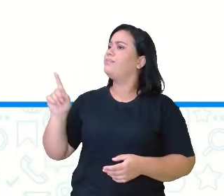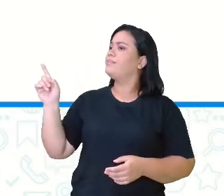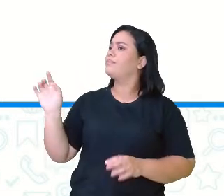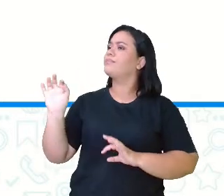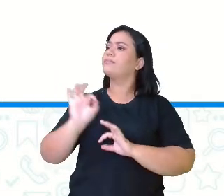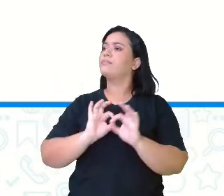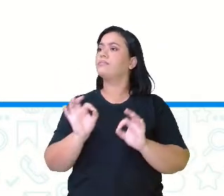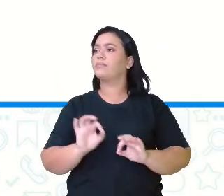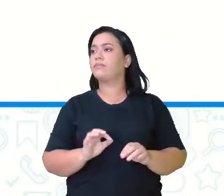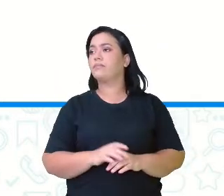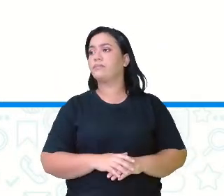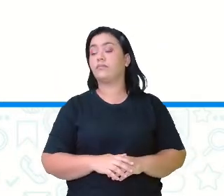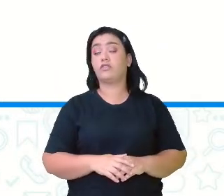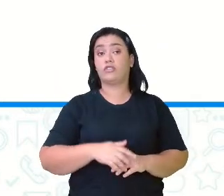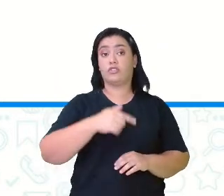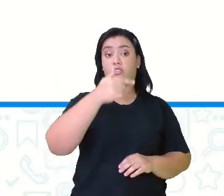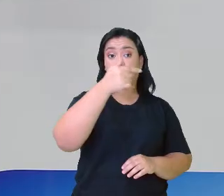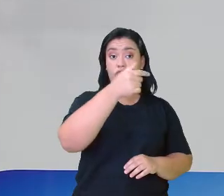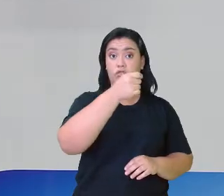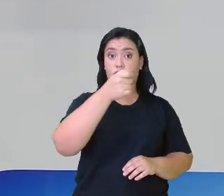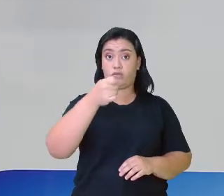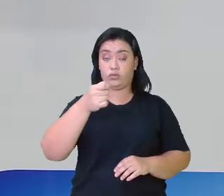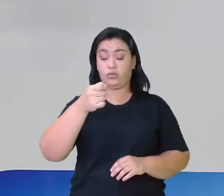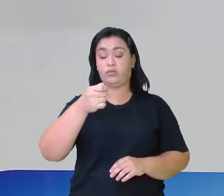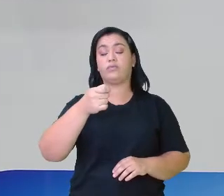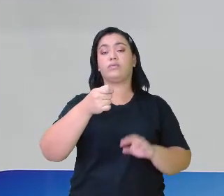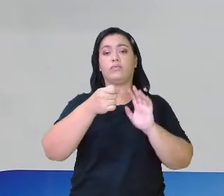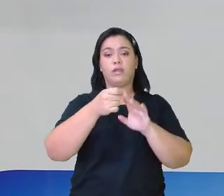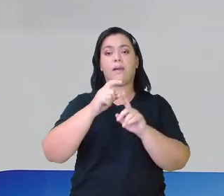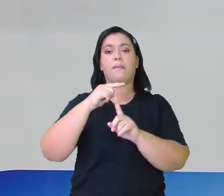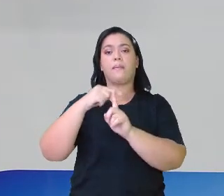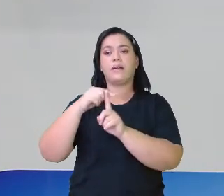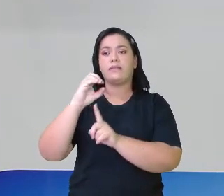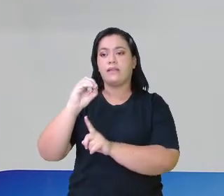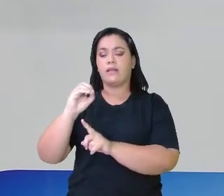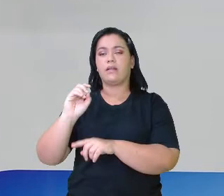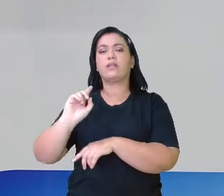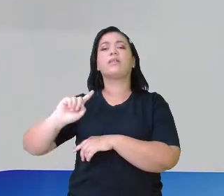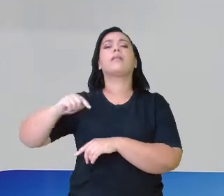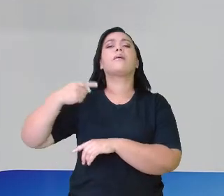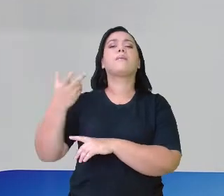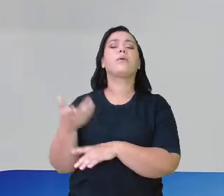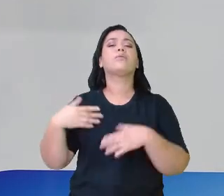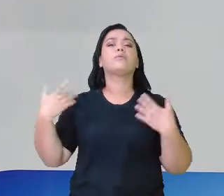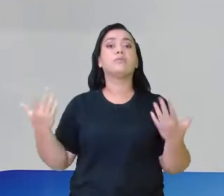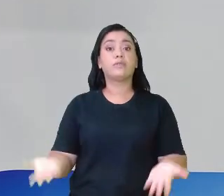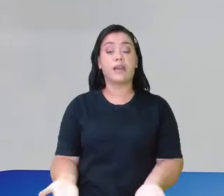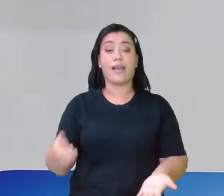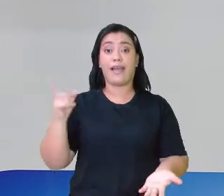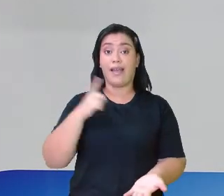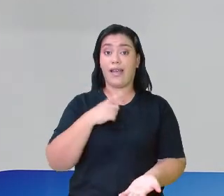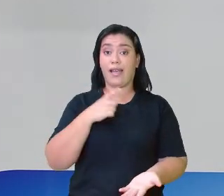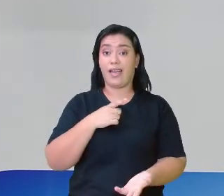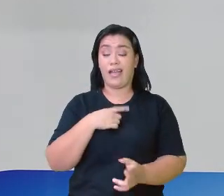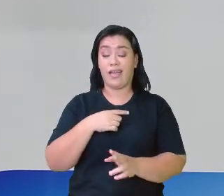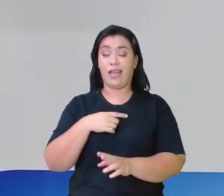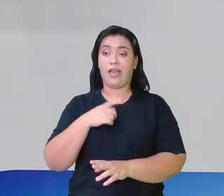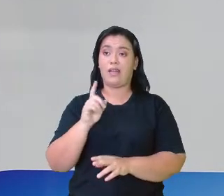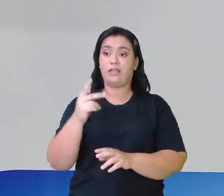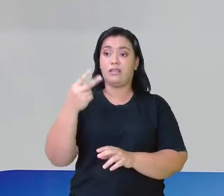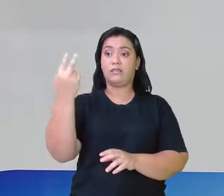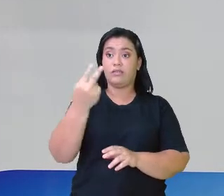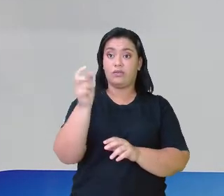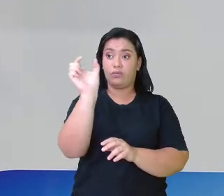decompondo o número. 2.000 mais 0. O próximo número que eu vou colocar na segunda ordem é